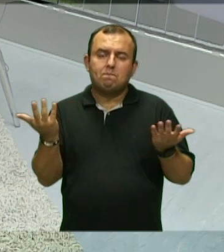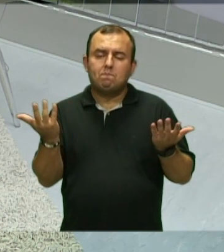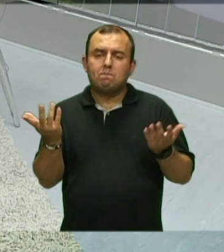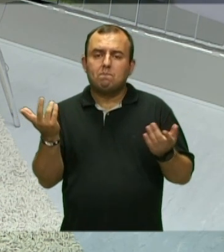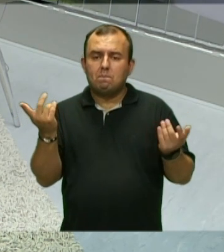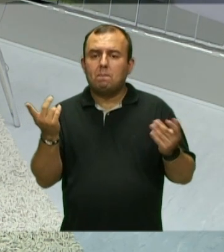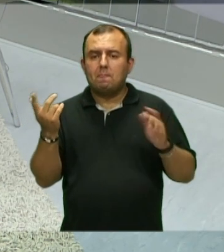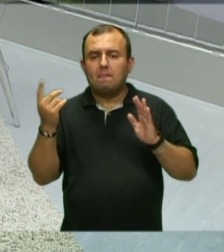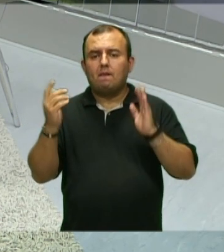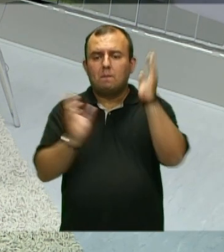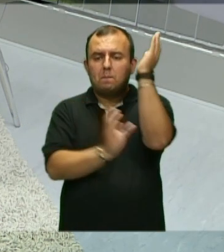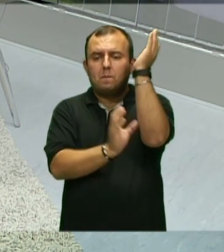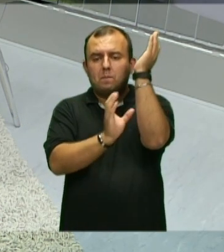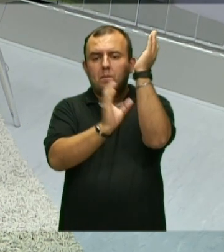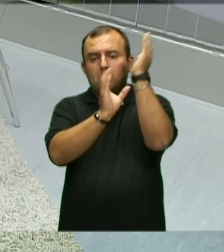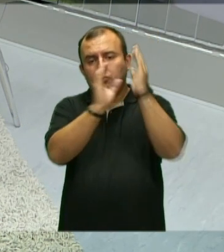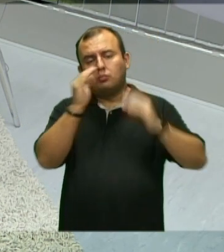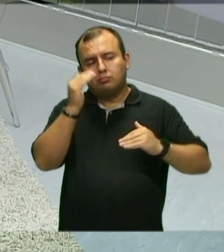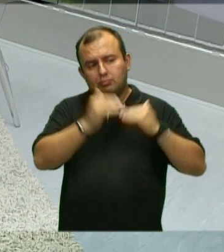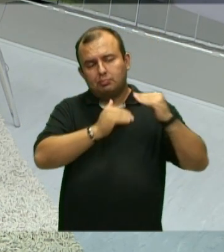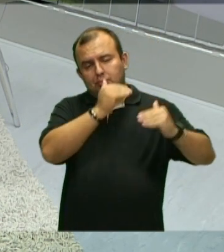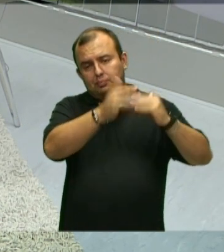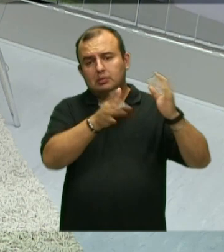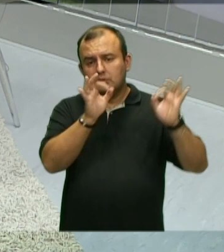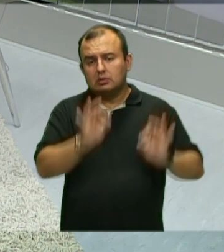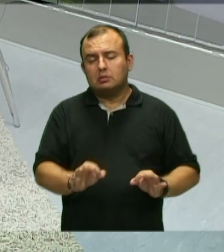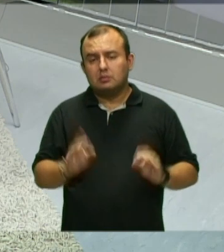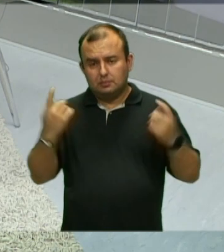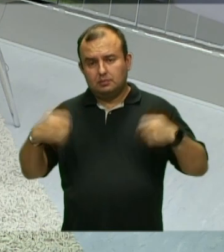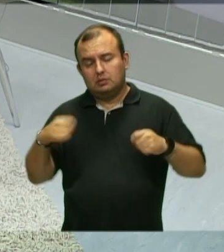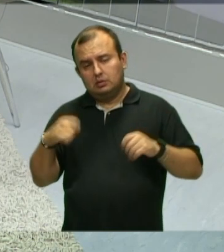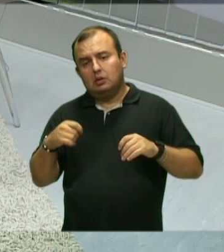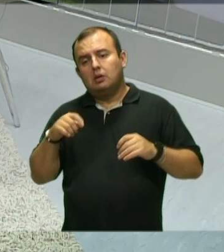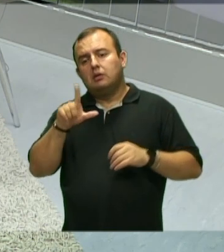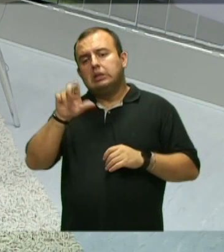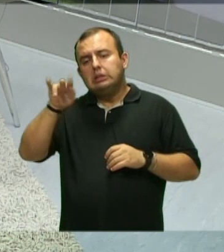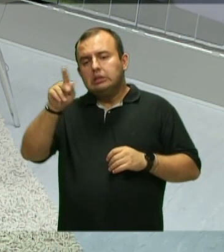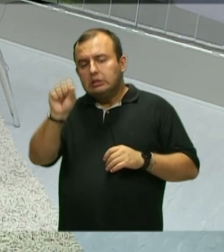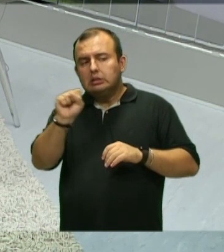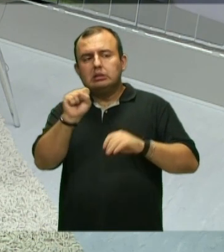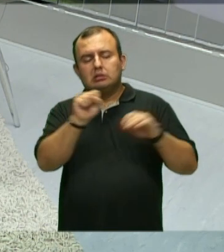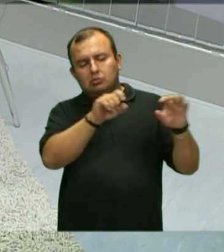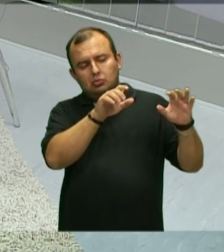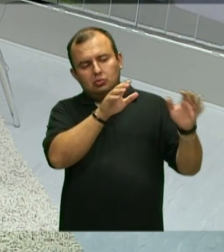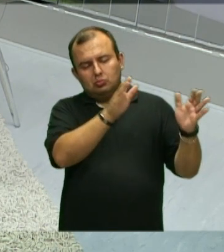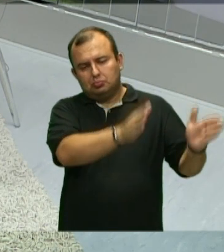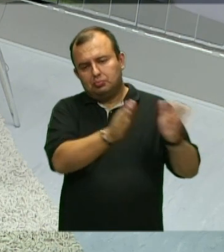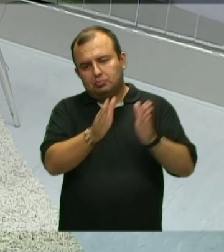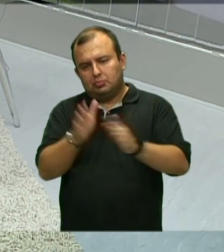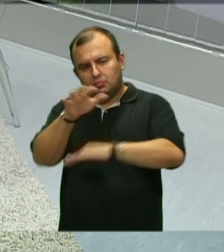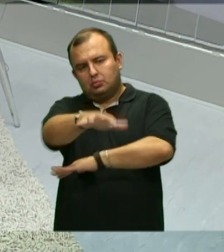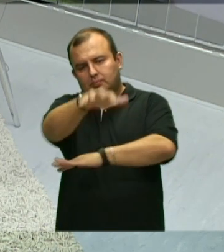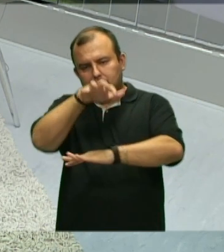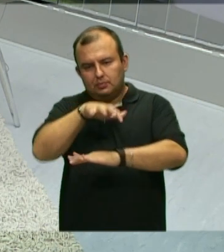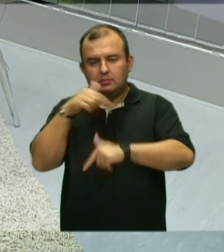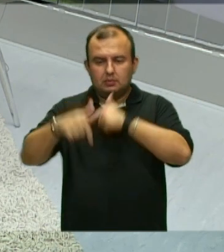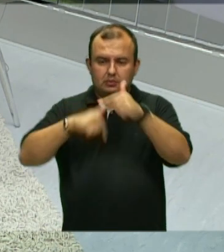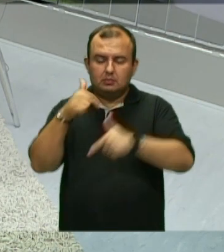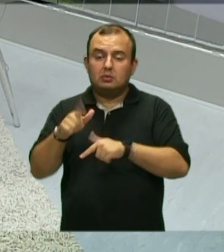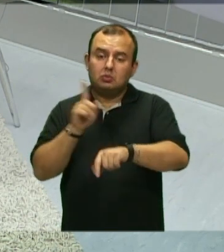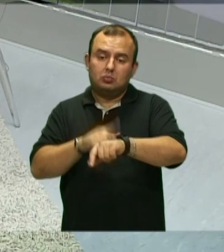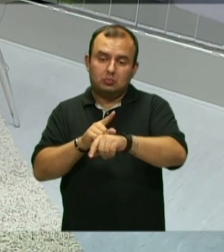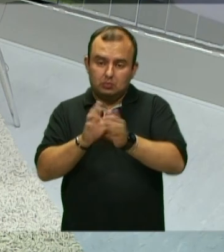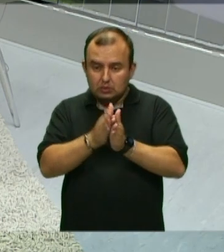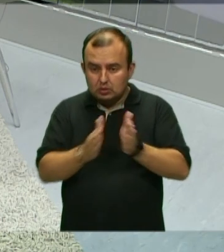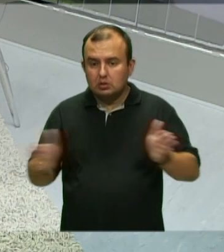tudo, a burocracia está superada, mas nós precisamos trazer as linhas para poder operar dentro do Porto. E por isso a gente precisa desse tempo